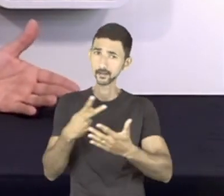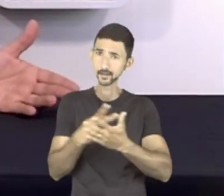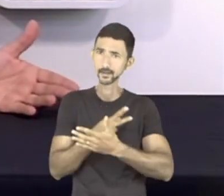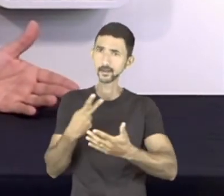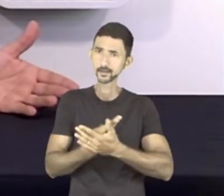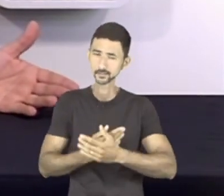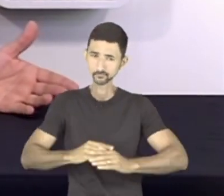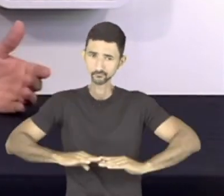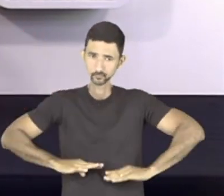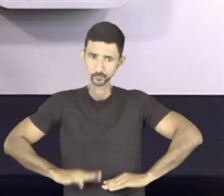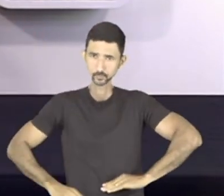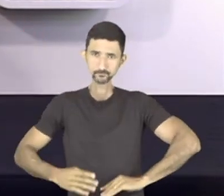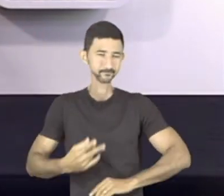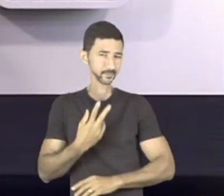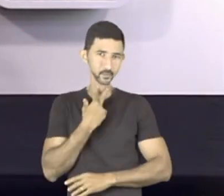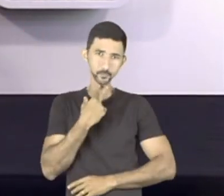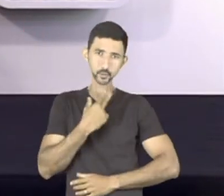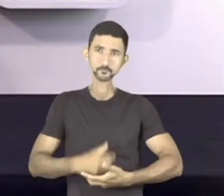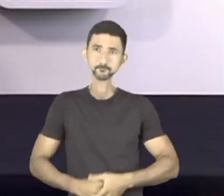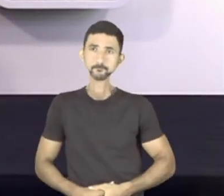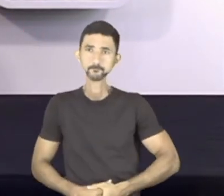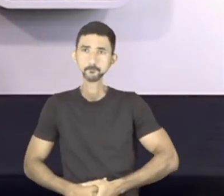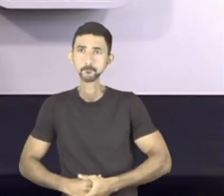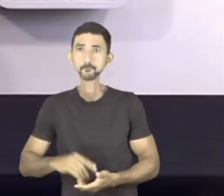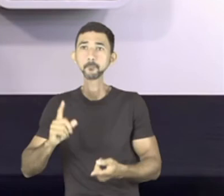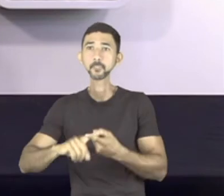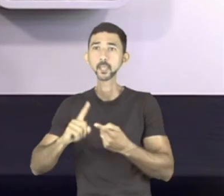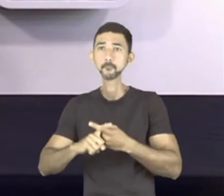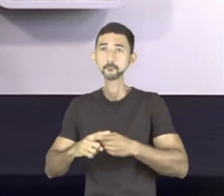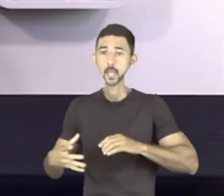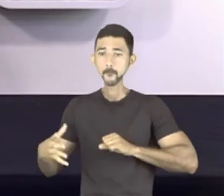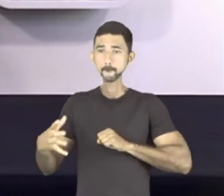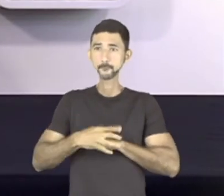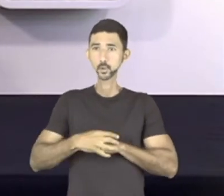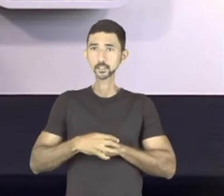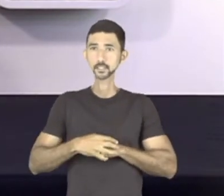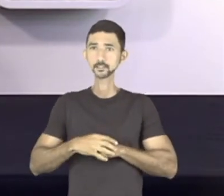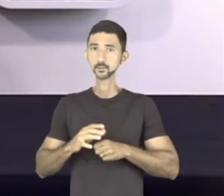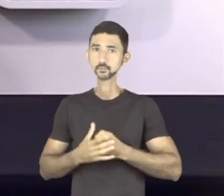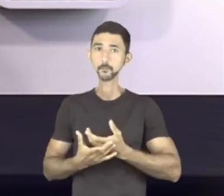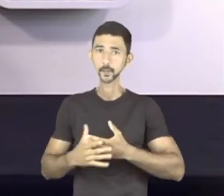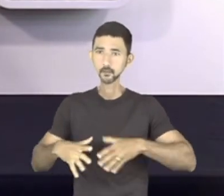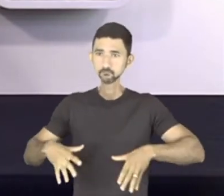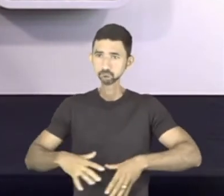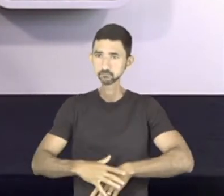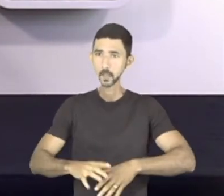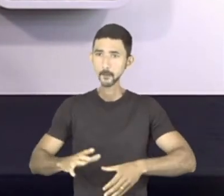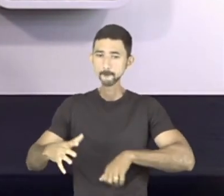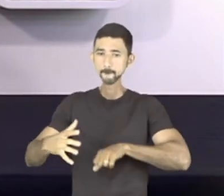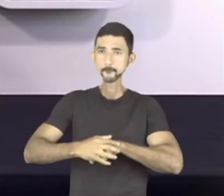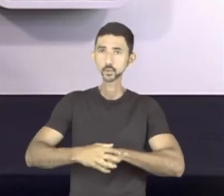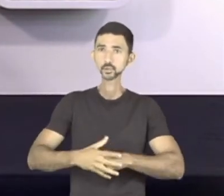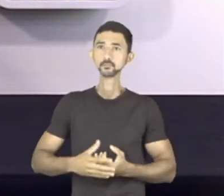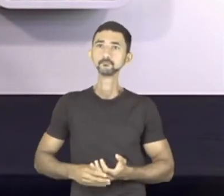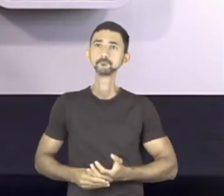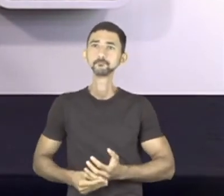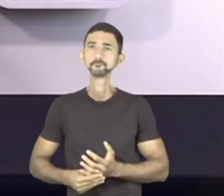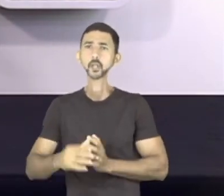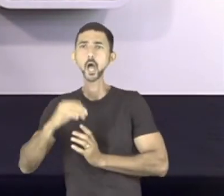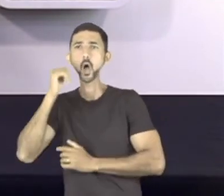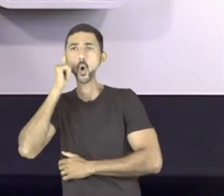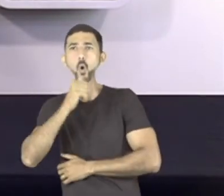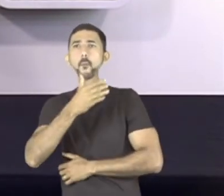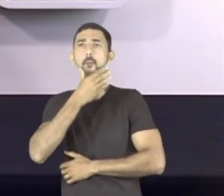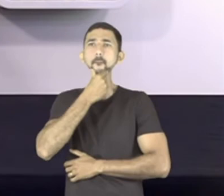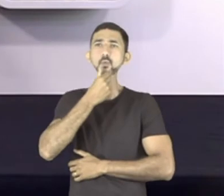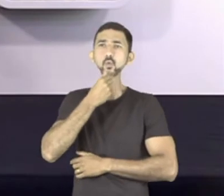adversário abaixo da cintura. Então, os lutadores eles também utilizam uma proteção genital. O que é uma proteção genital? É uma